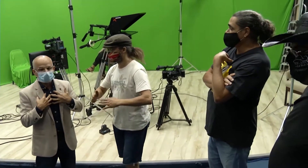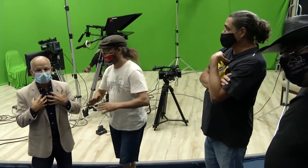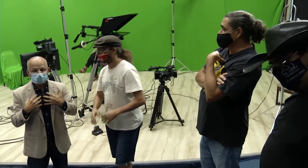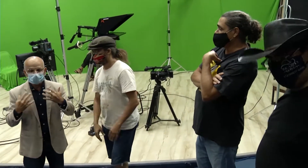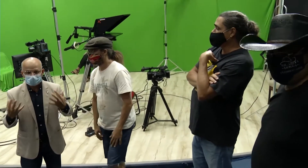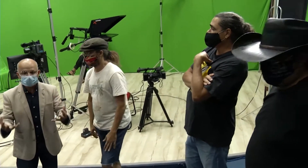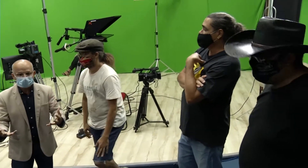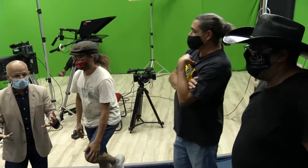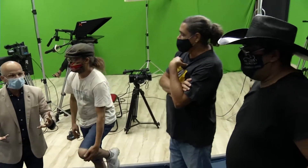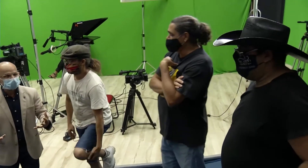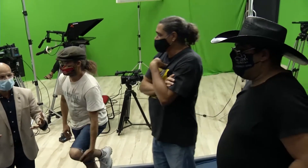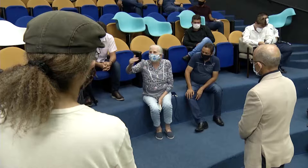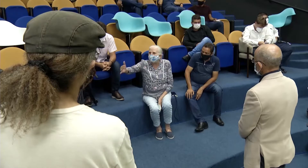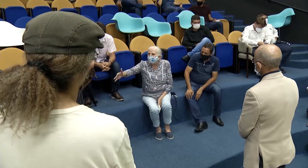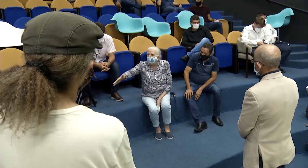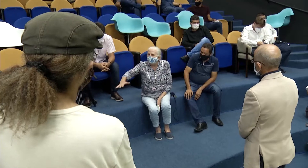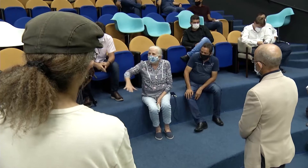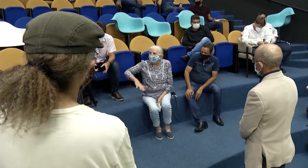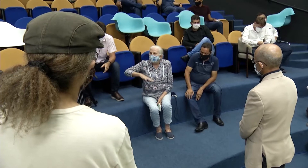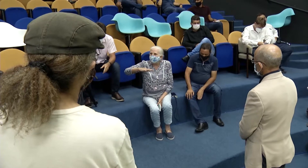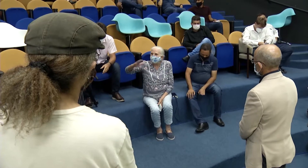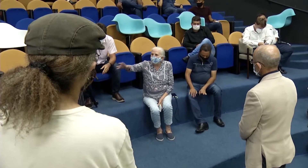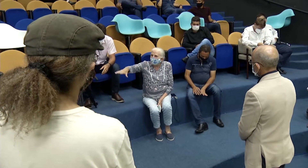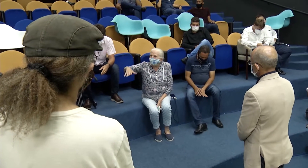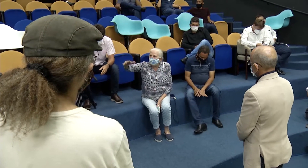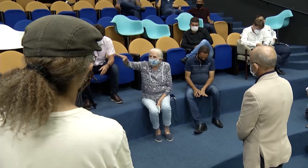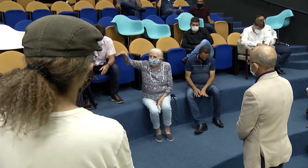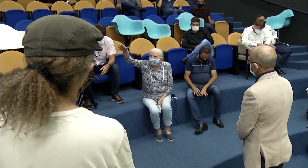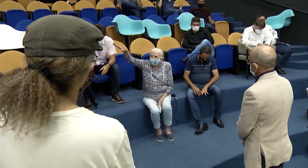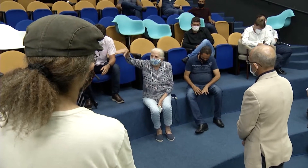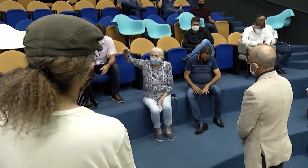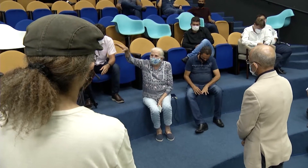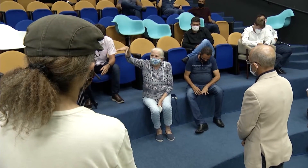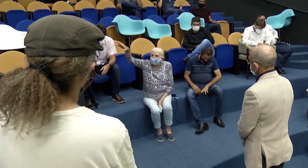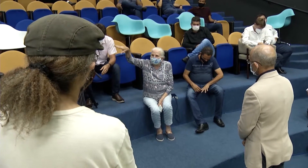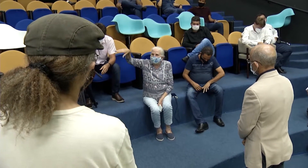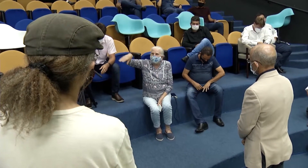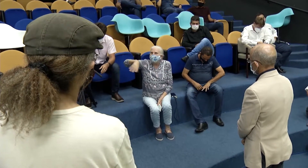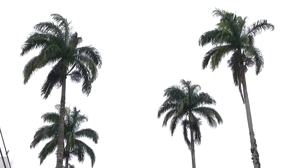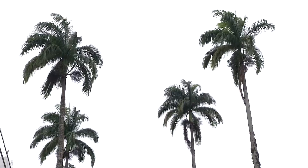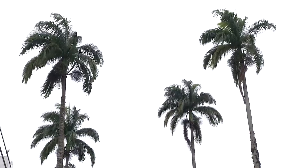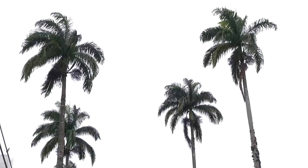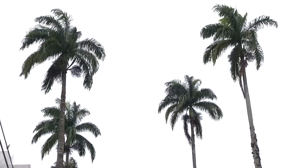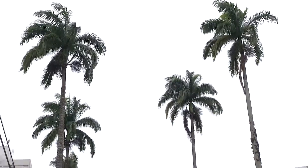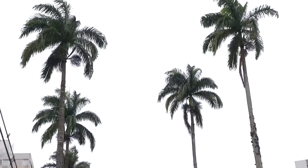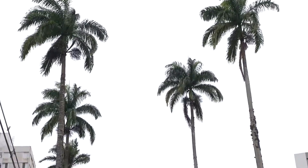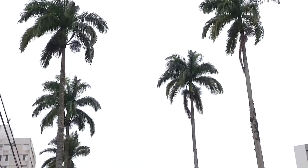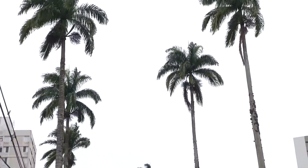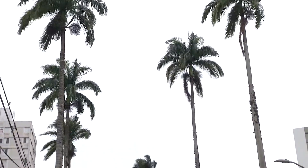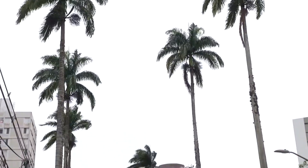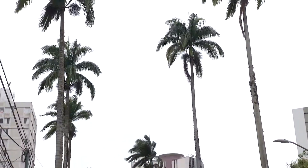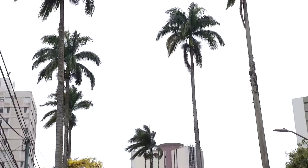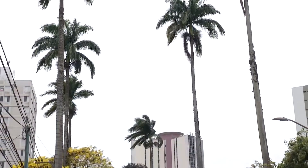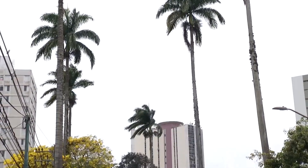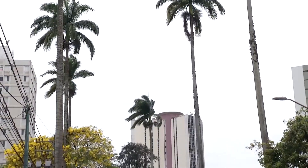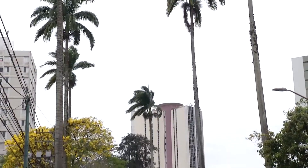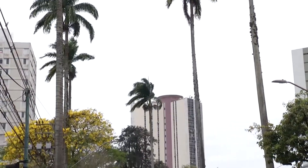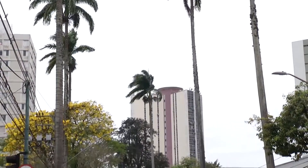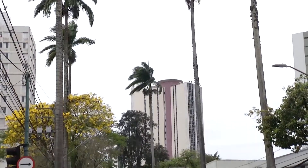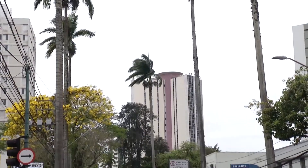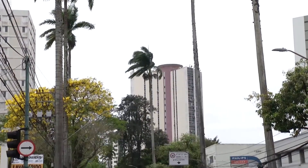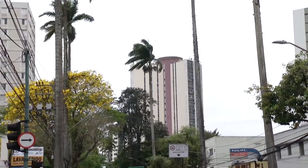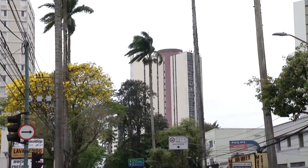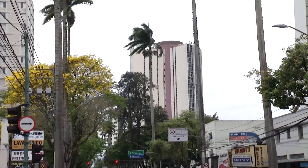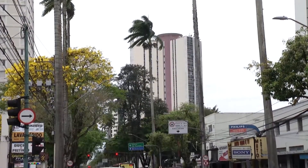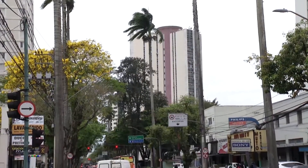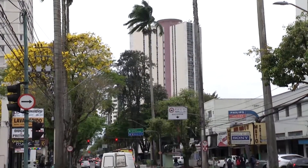que, acompanhada de vereadores, levará as reivindicações da categoria ao Executivo. E vale lembrar que, seguindo a suspensão